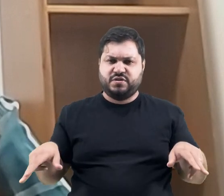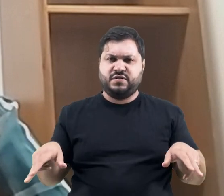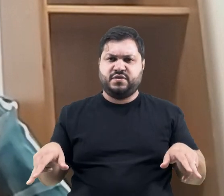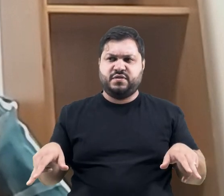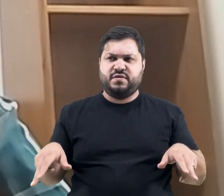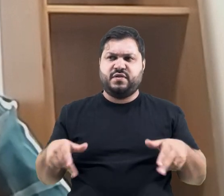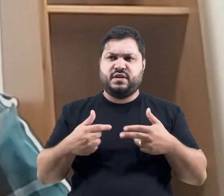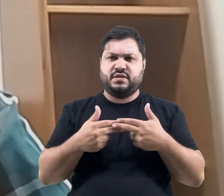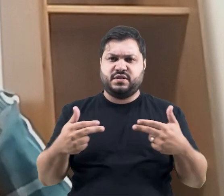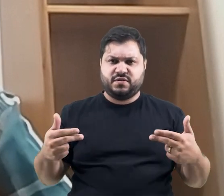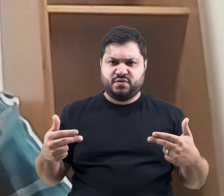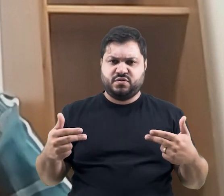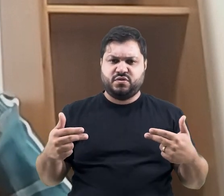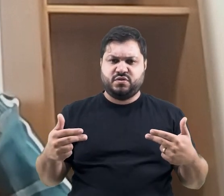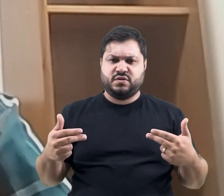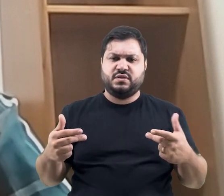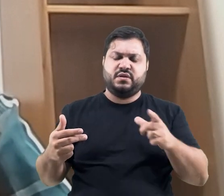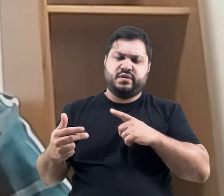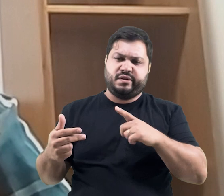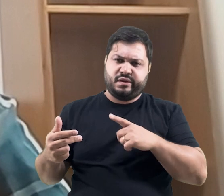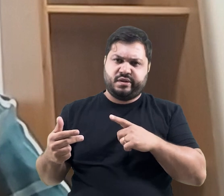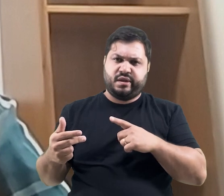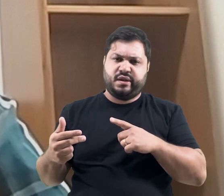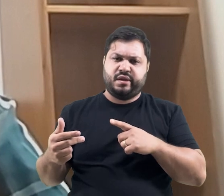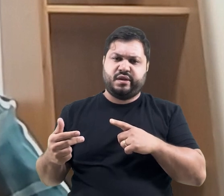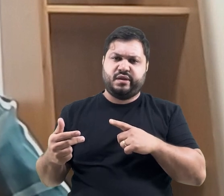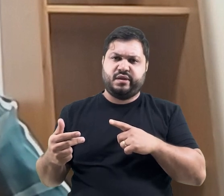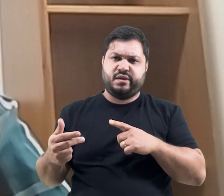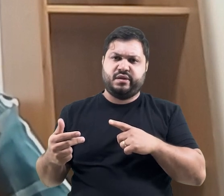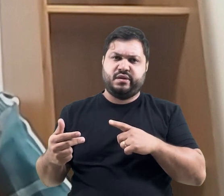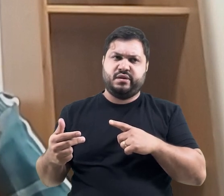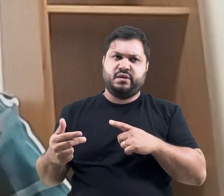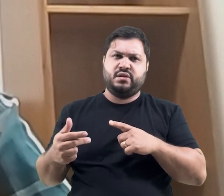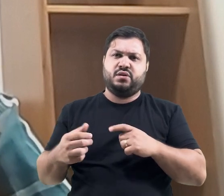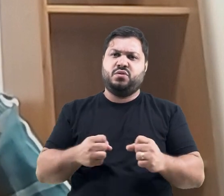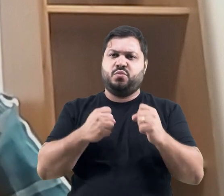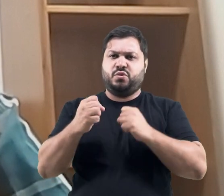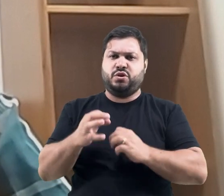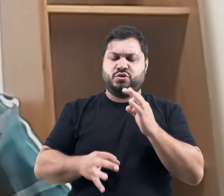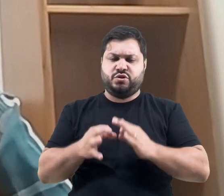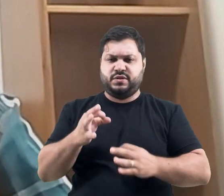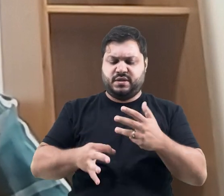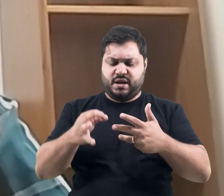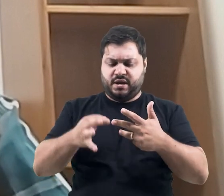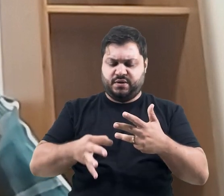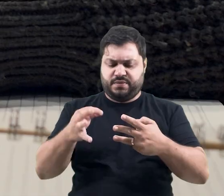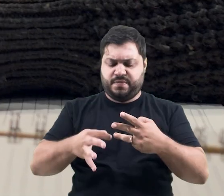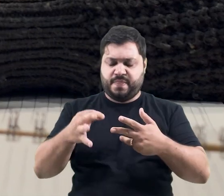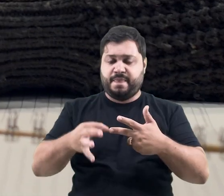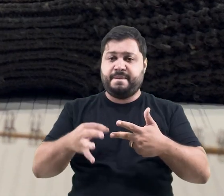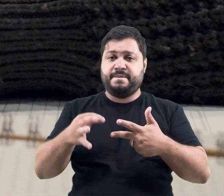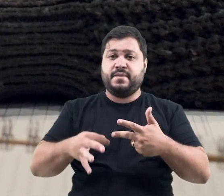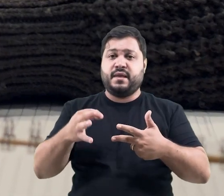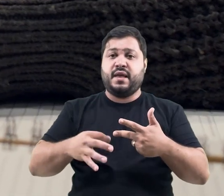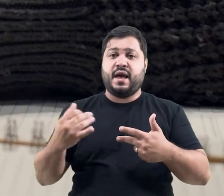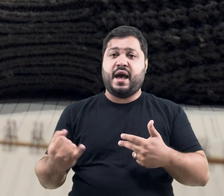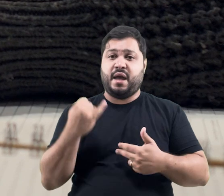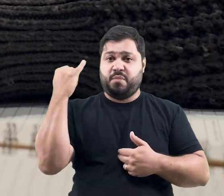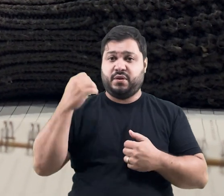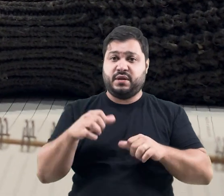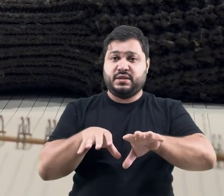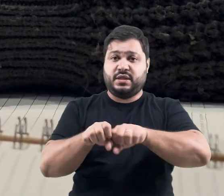das diversas funções, né, que existem no Poder Judiciário. A importância